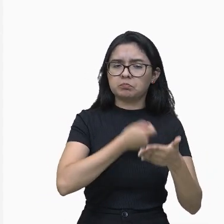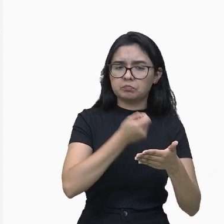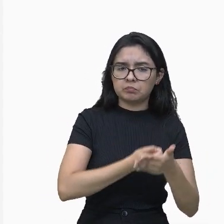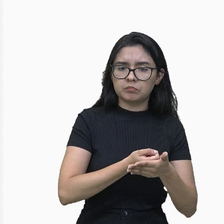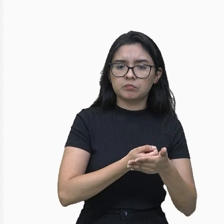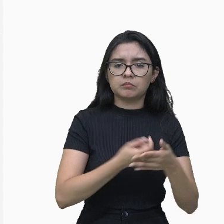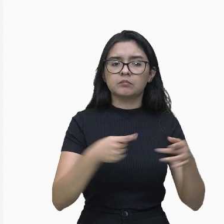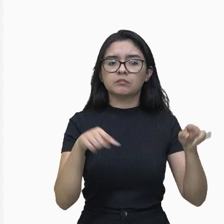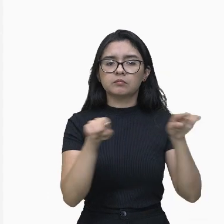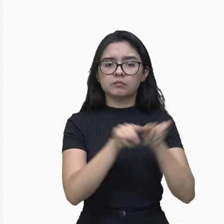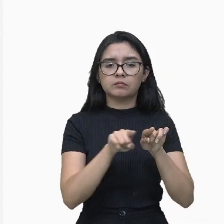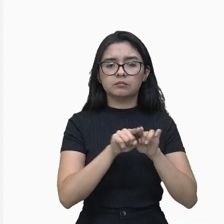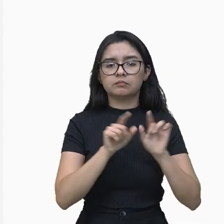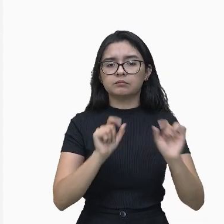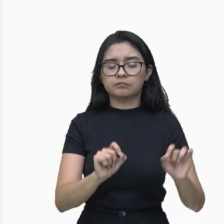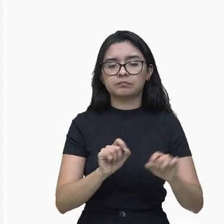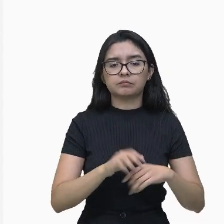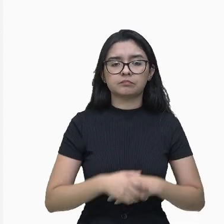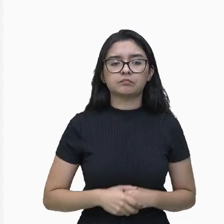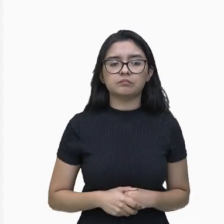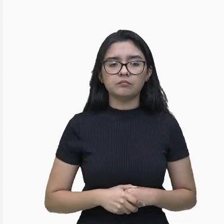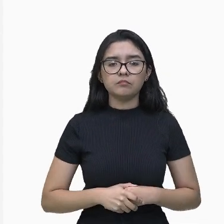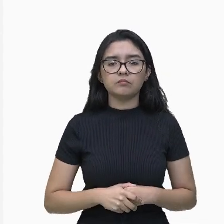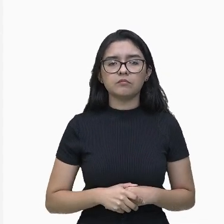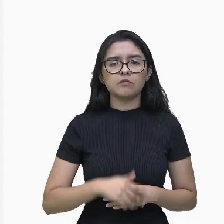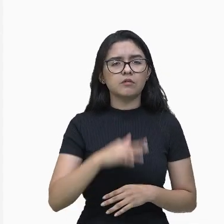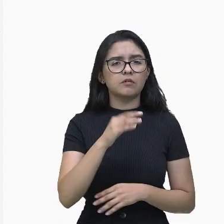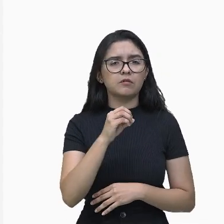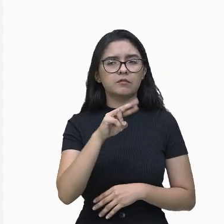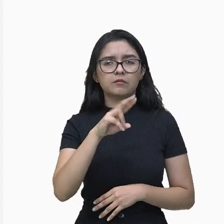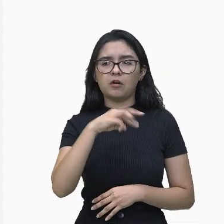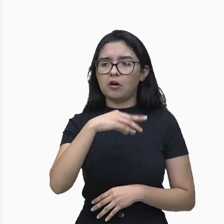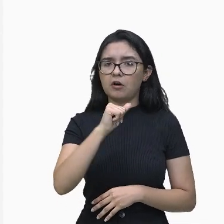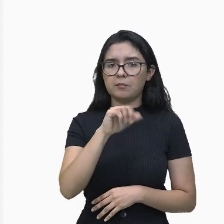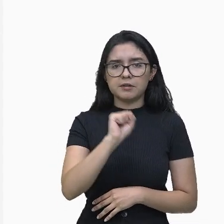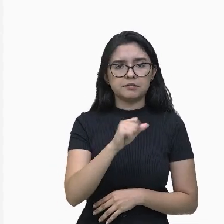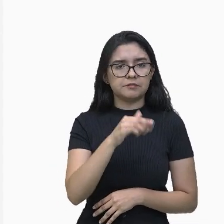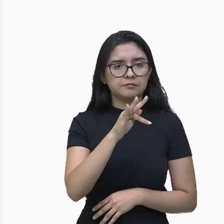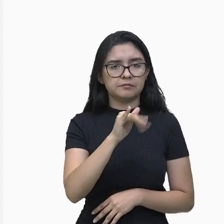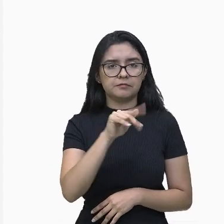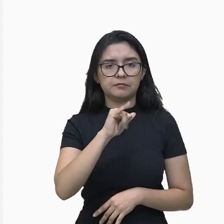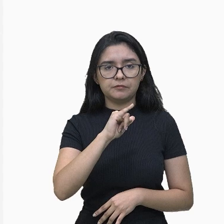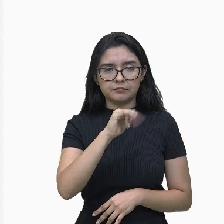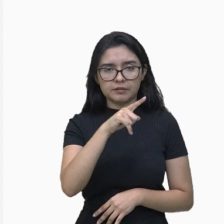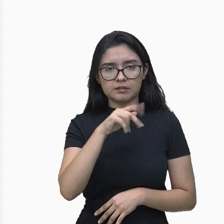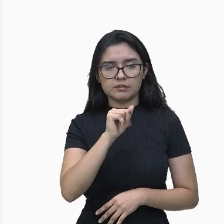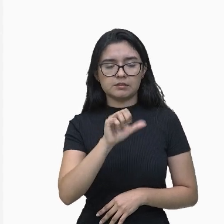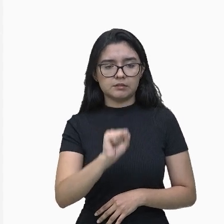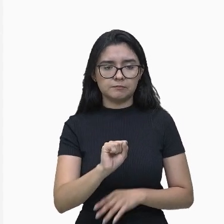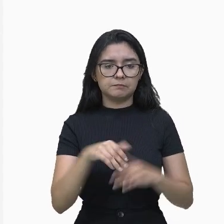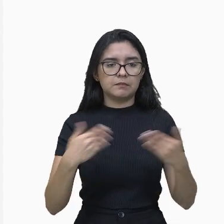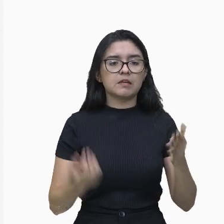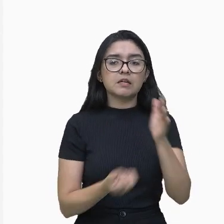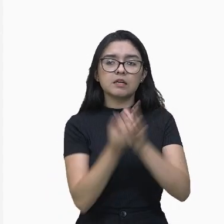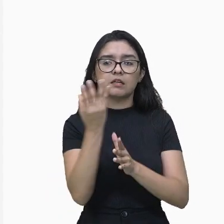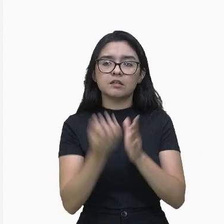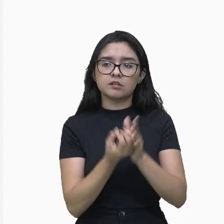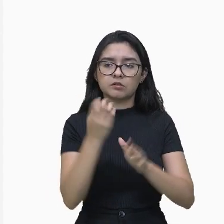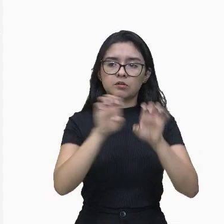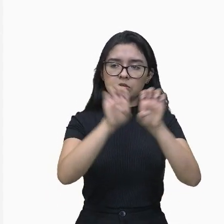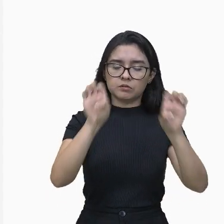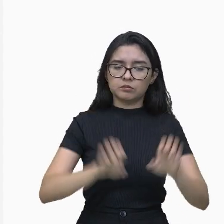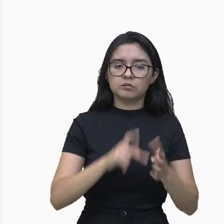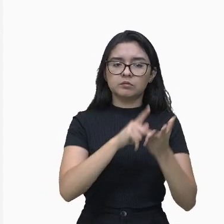formas fixas formas fixas a gente tem que lembrar a criação de sonetos de poemas com a contagem